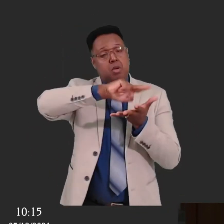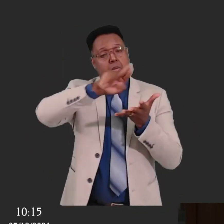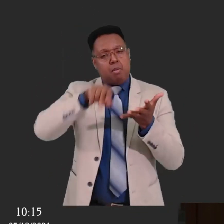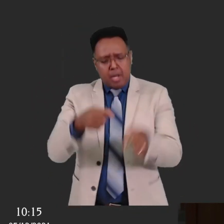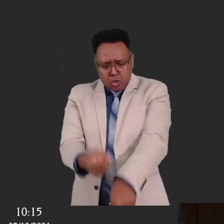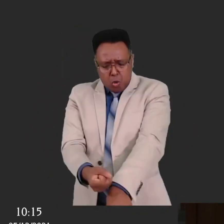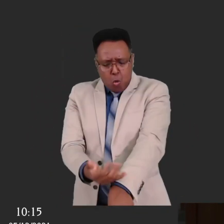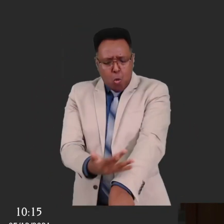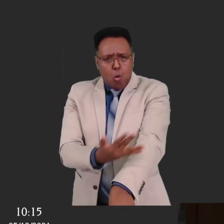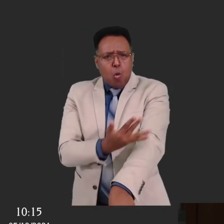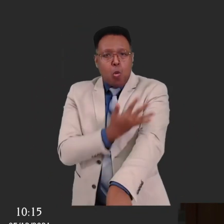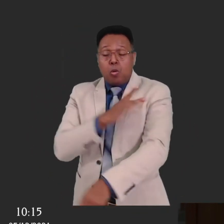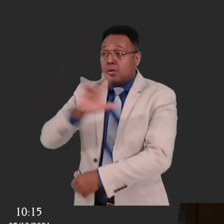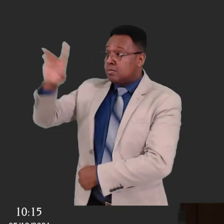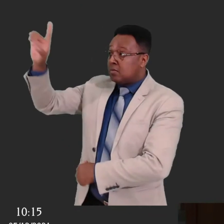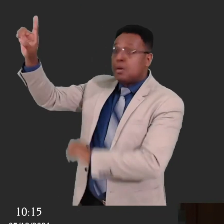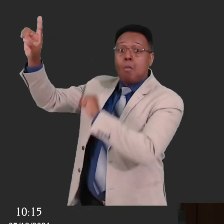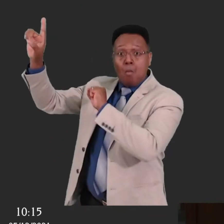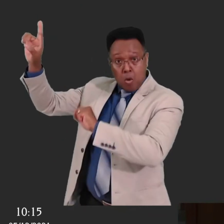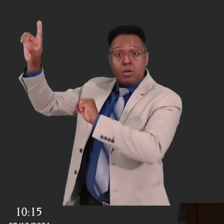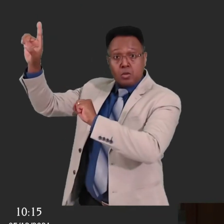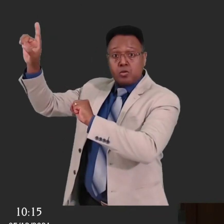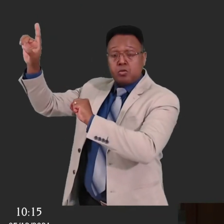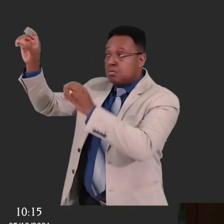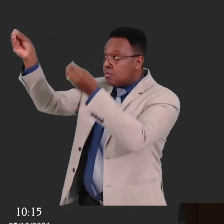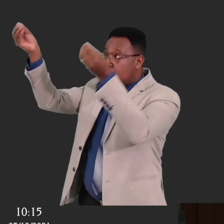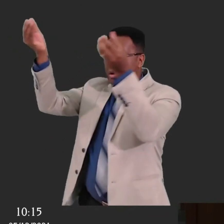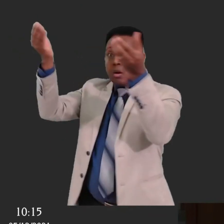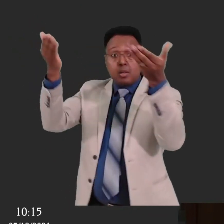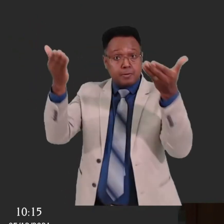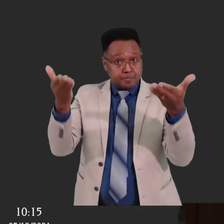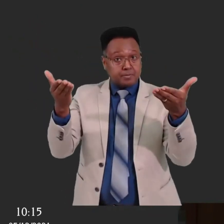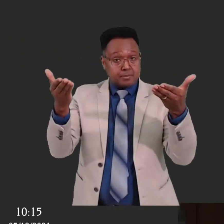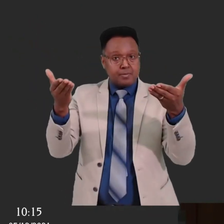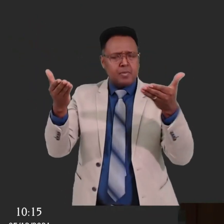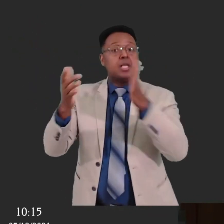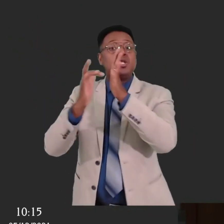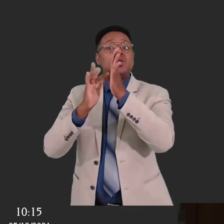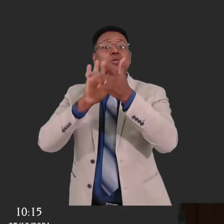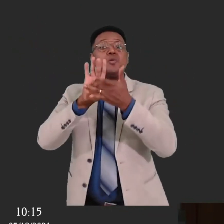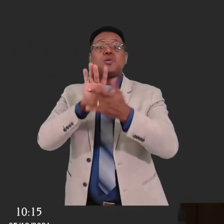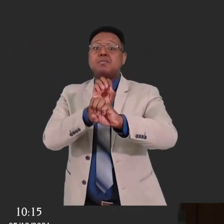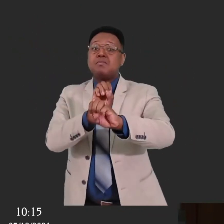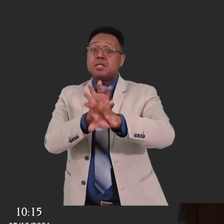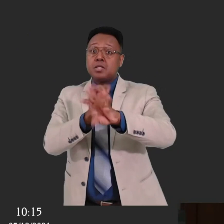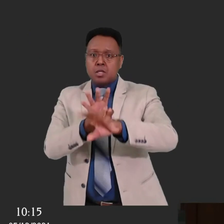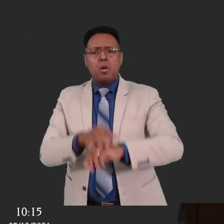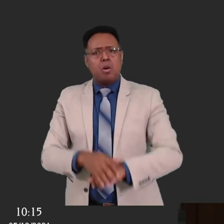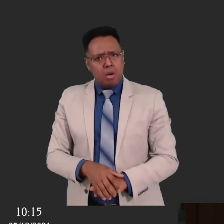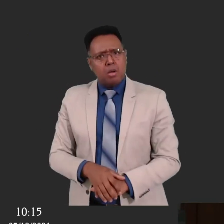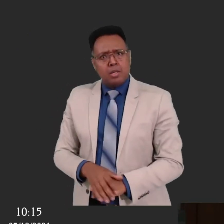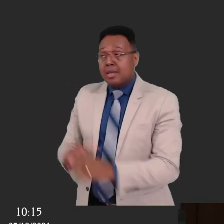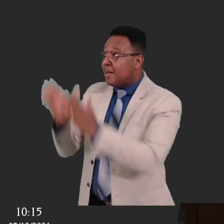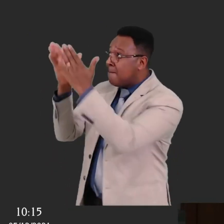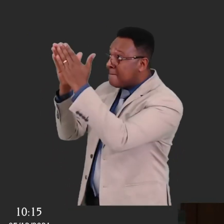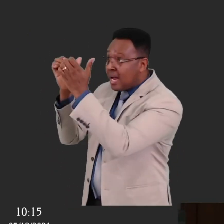suas virtudes. E o Senhor Jesus disse, olha, vocês pedem. Porque o que pede, recebe,